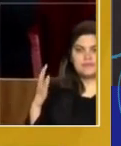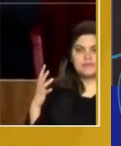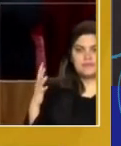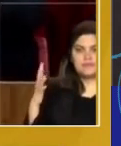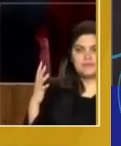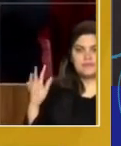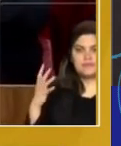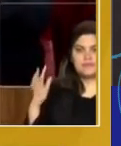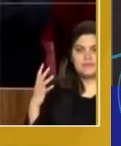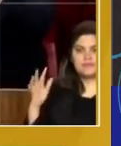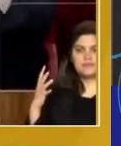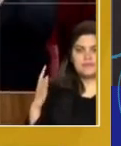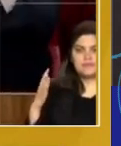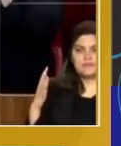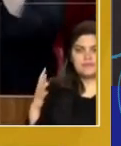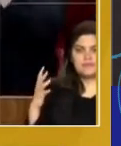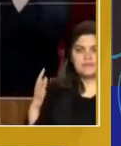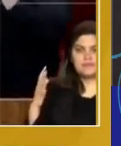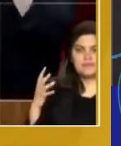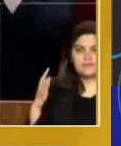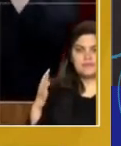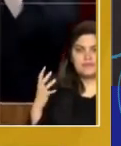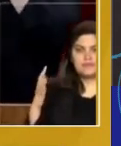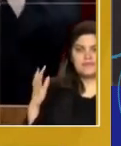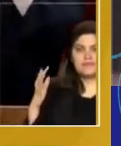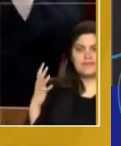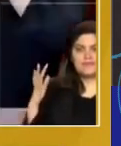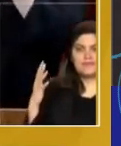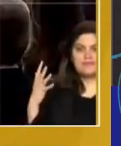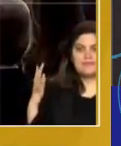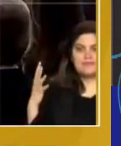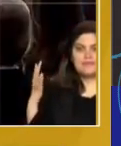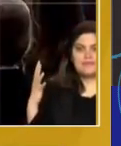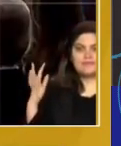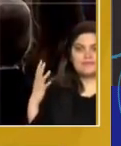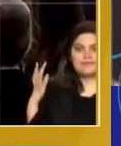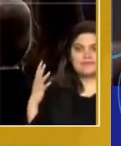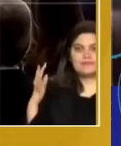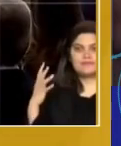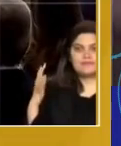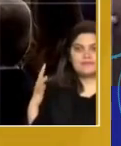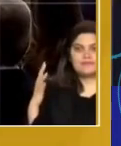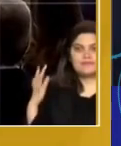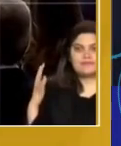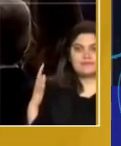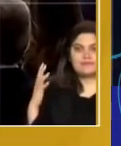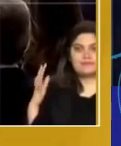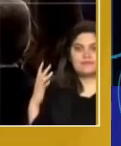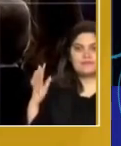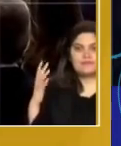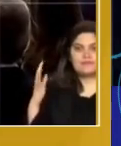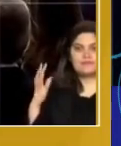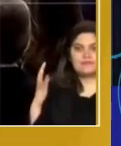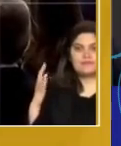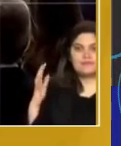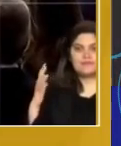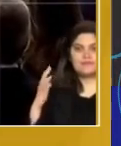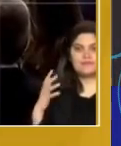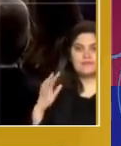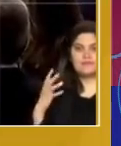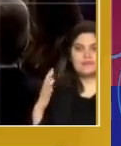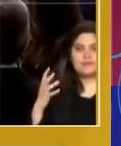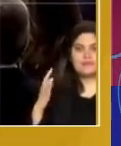aumentar, viu, Paula? Primeiro, não dá para a gente normalizar o dia de hoje, porque não dá para a gente